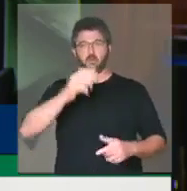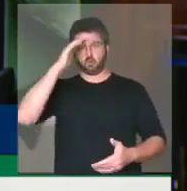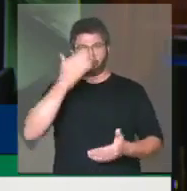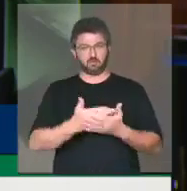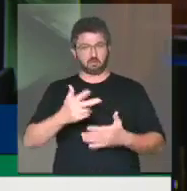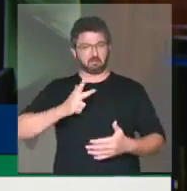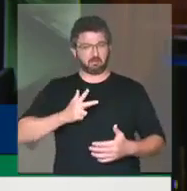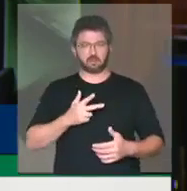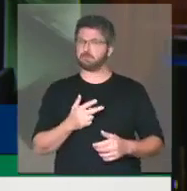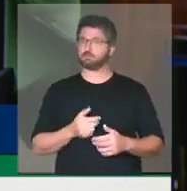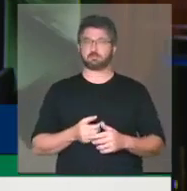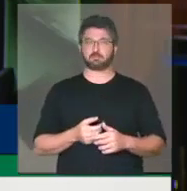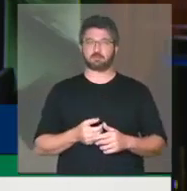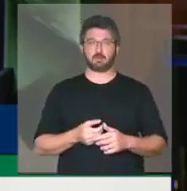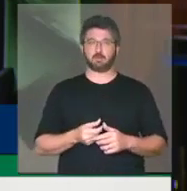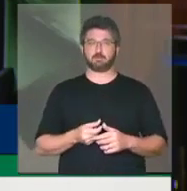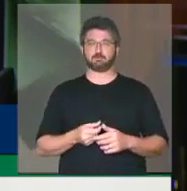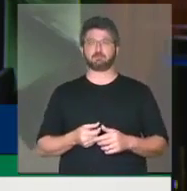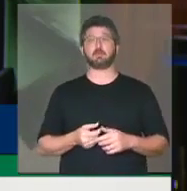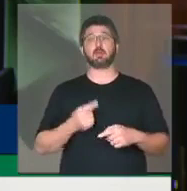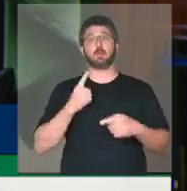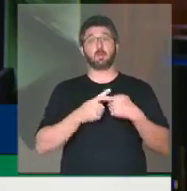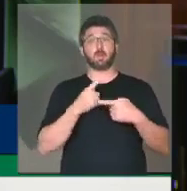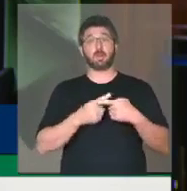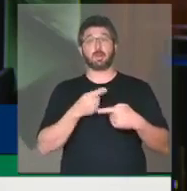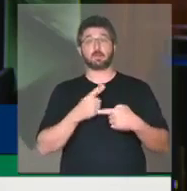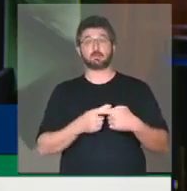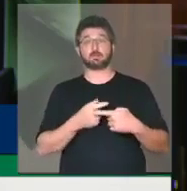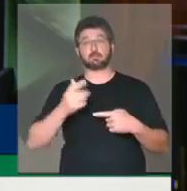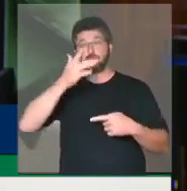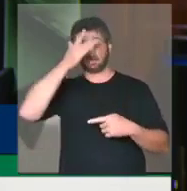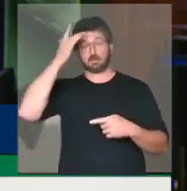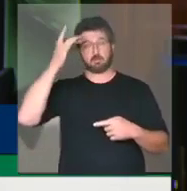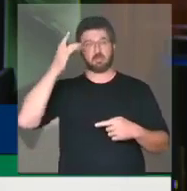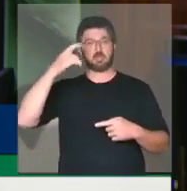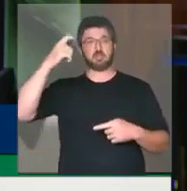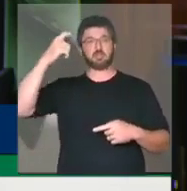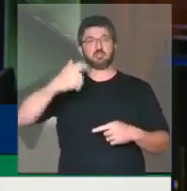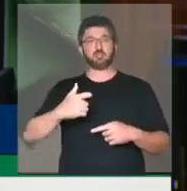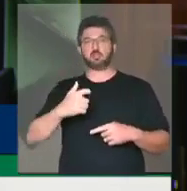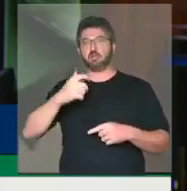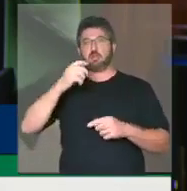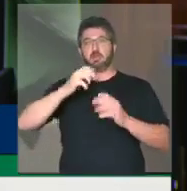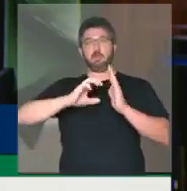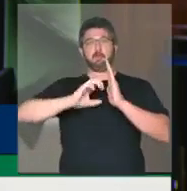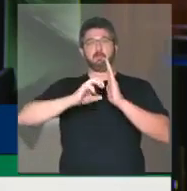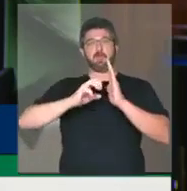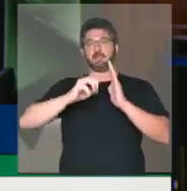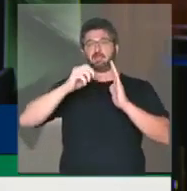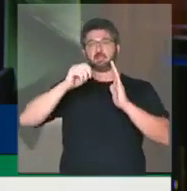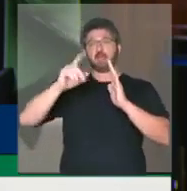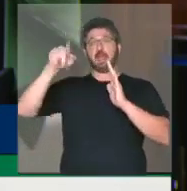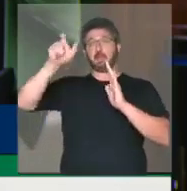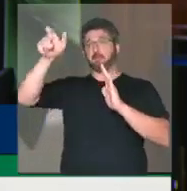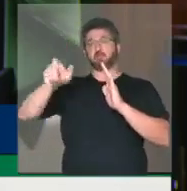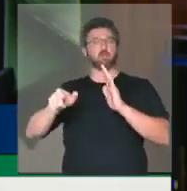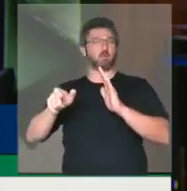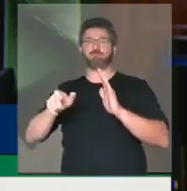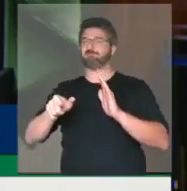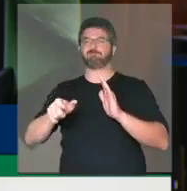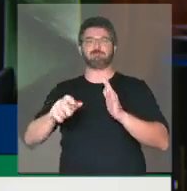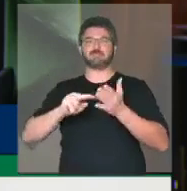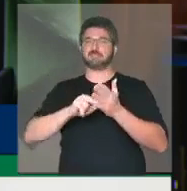convicção pessoal, melhor dizendo, porque os personalismos sempre desvirtuam a